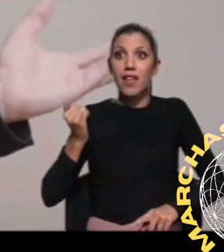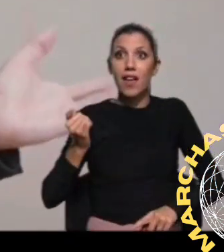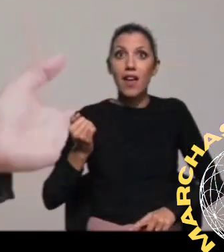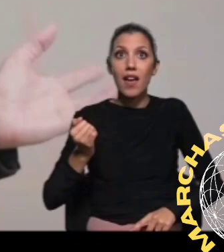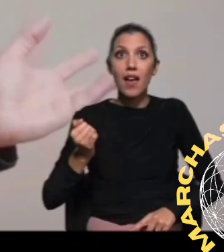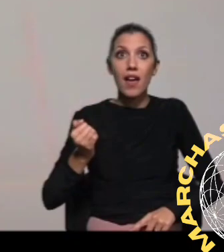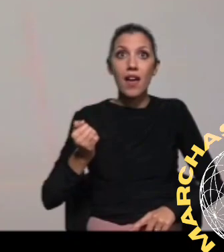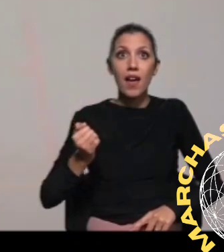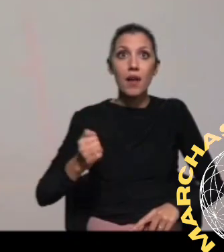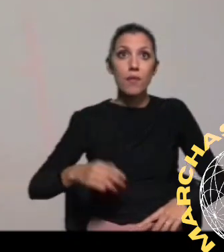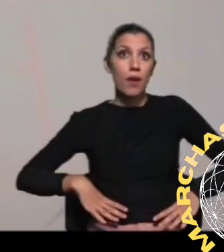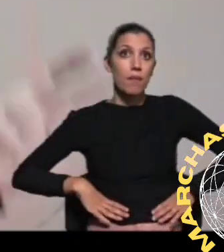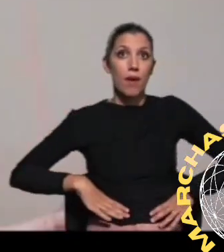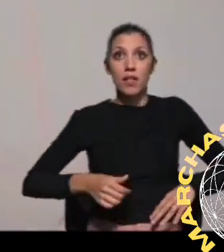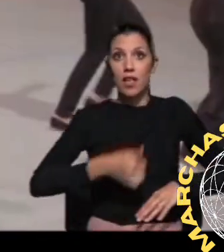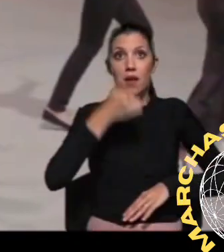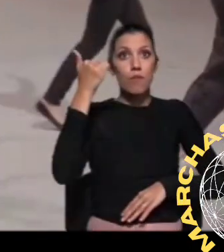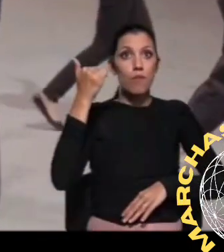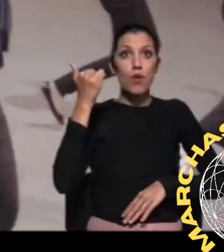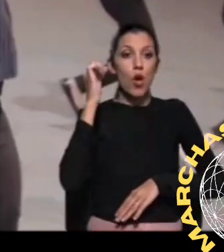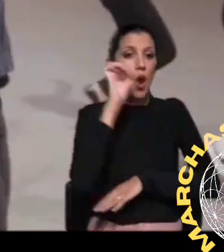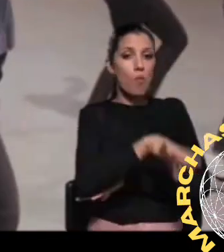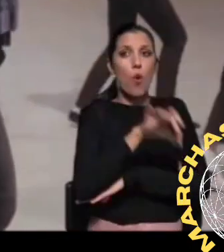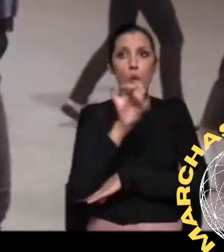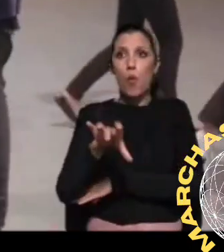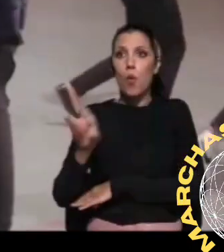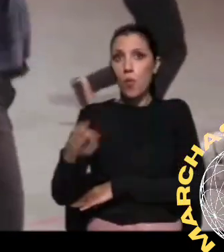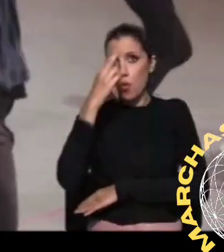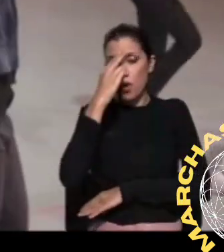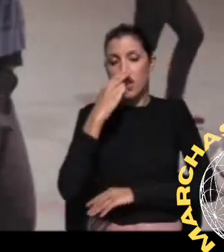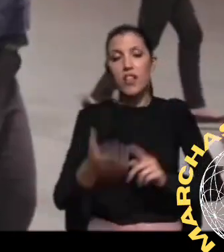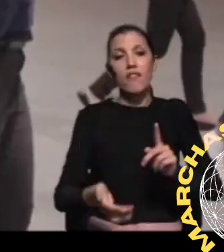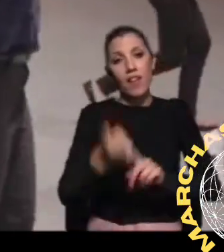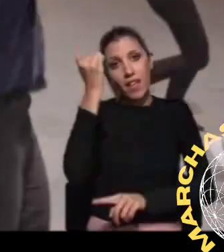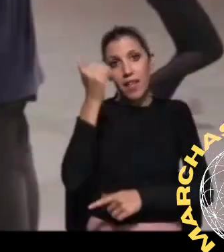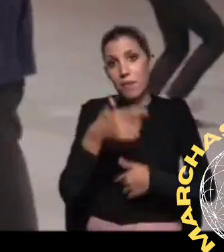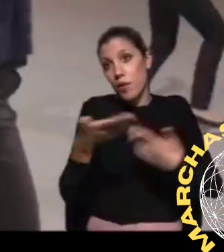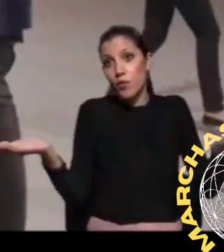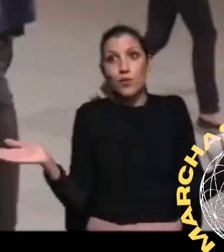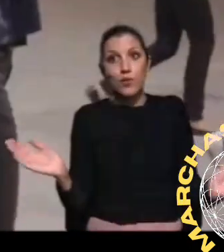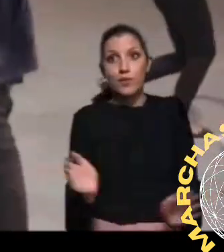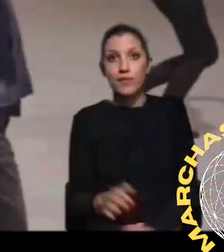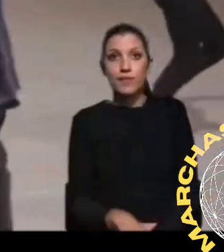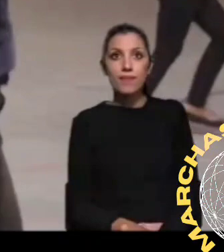há marcha como a do Castelo. A do Castelo é a melhor e o Castelo vai ganhar. Pronto.